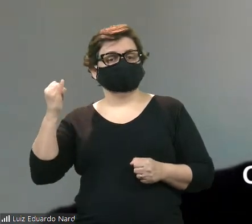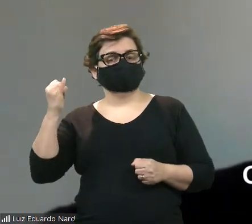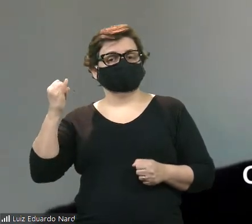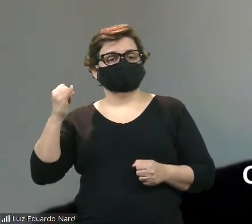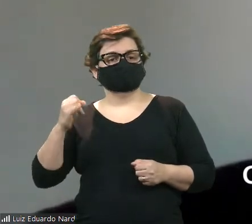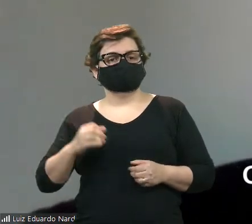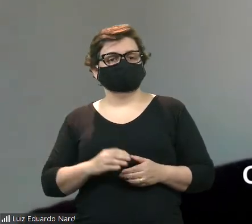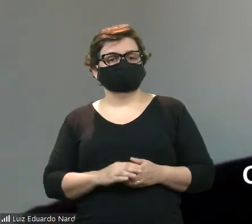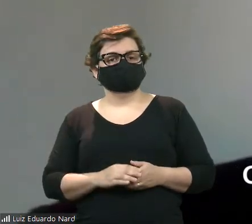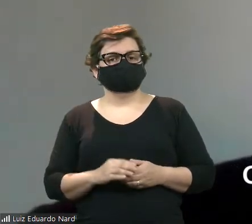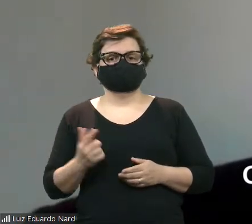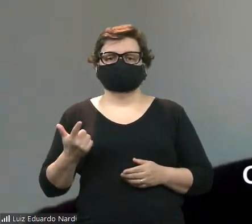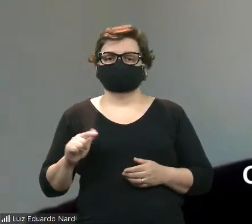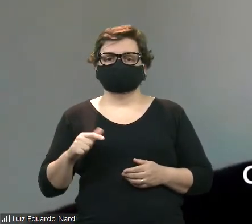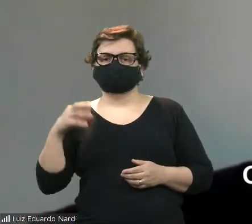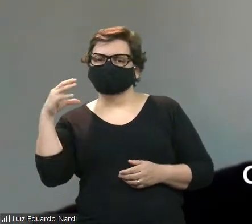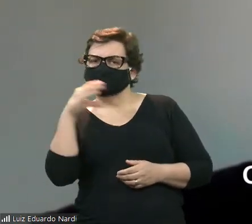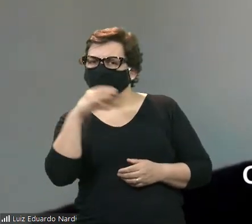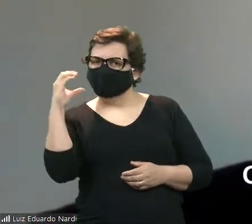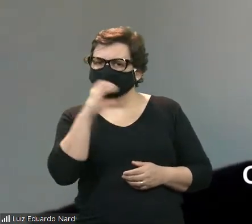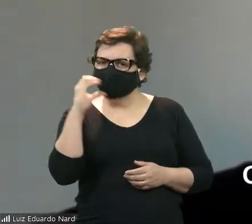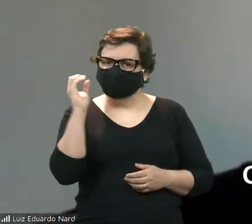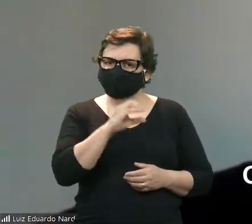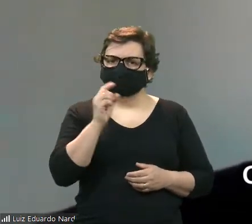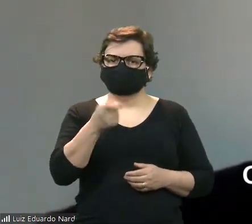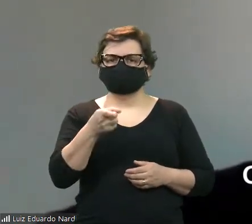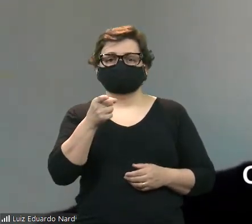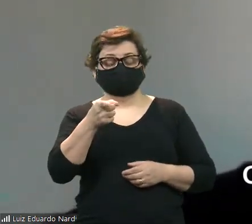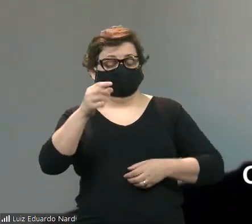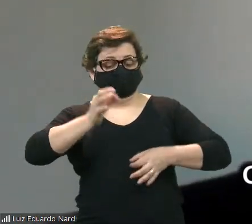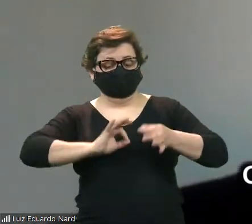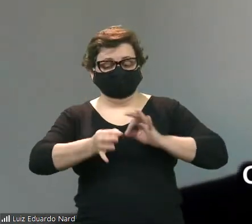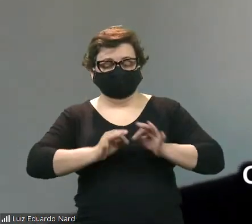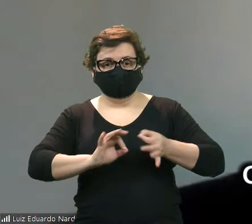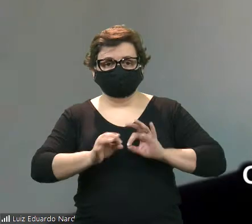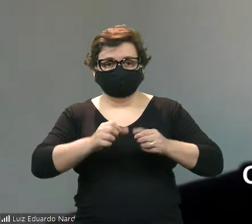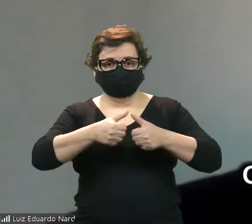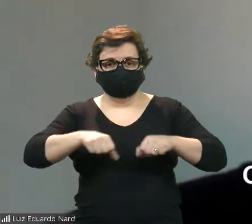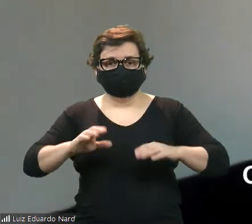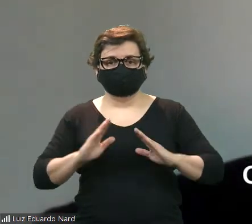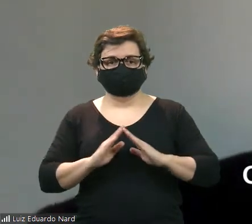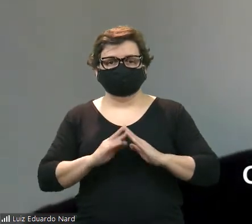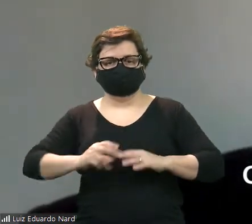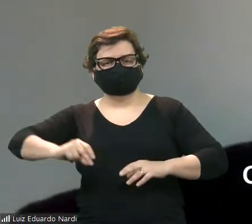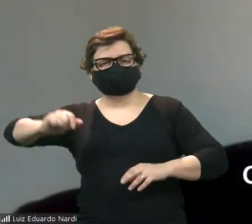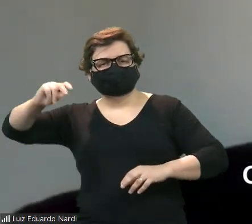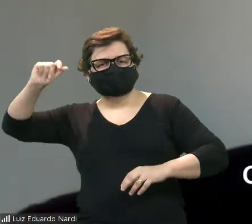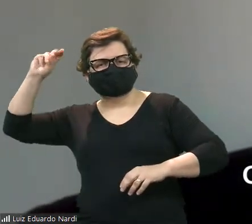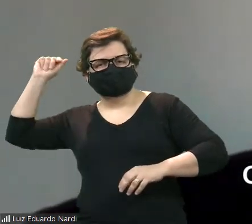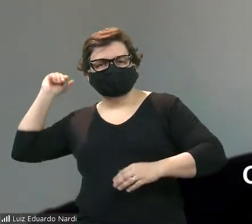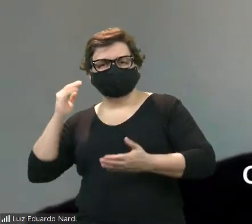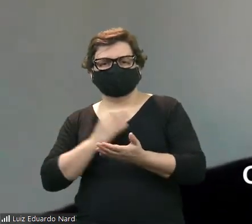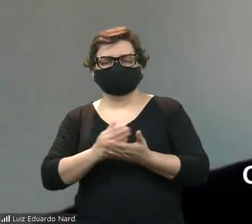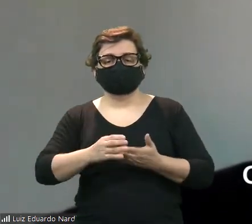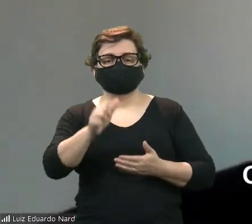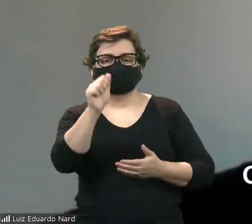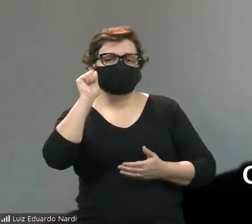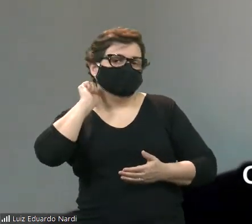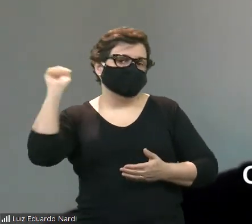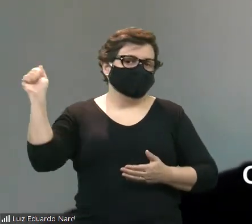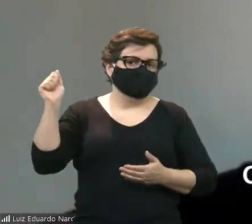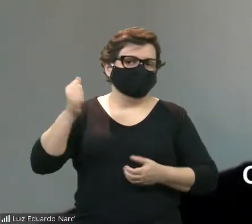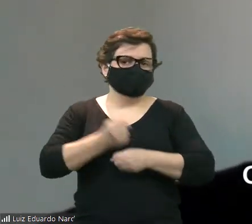Sobretudo, não há pressa nisso. Este é um projeto que está na casa praticamente desde abril do ano